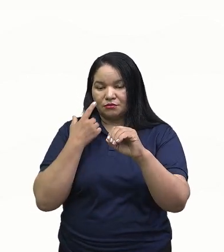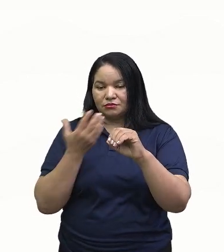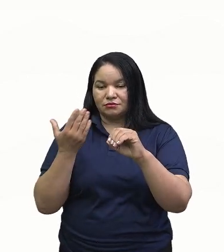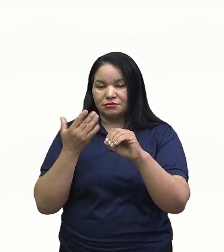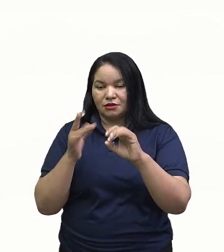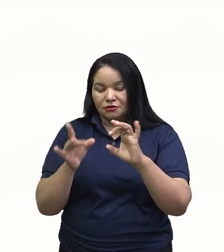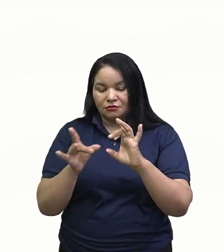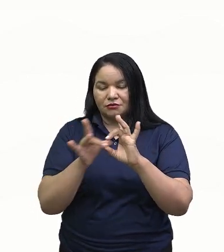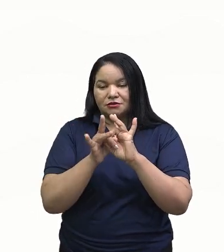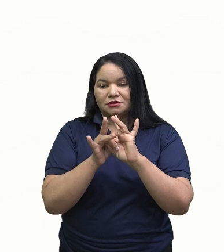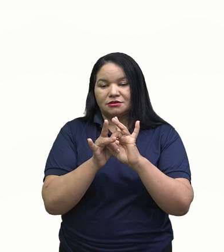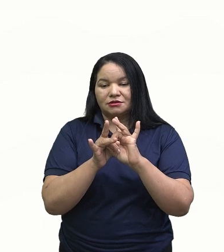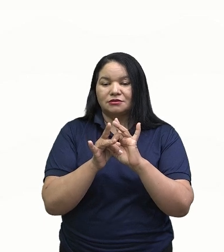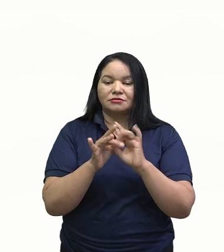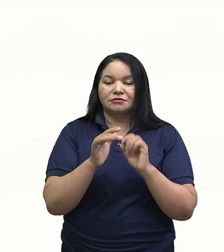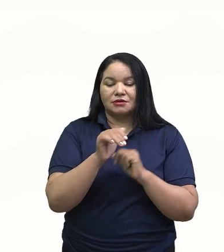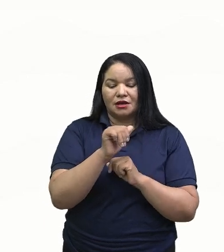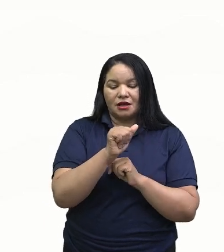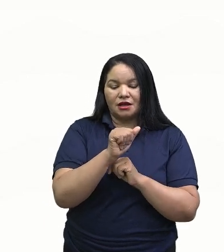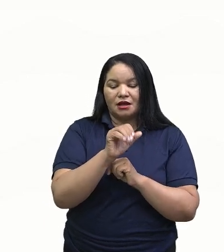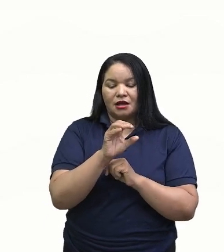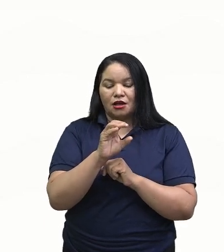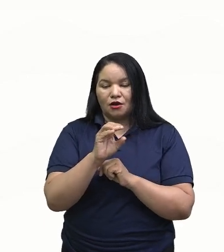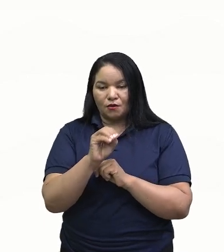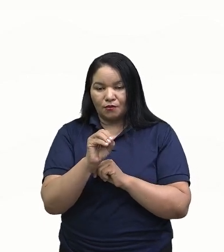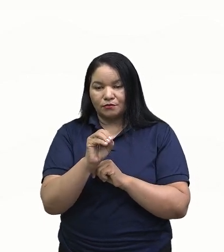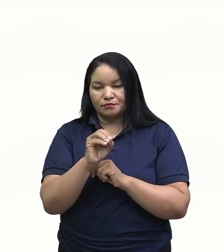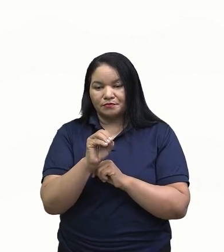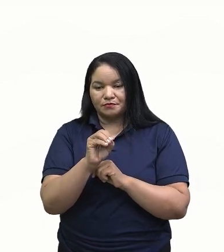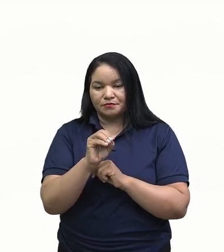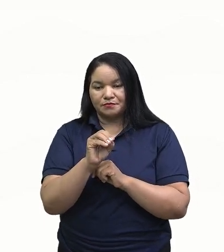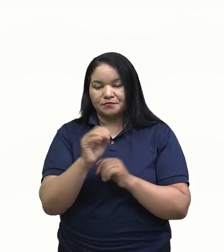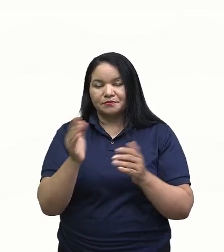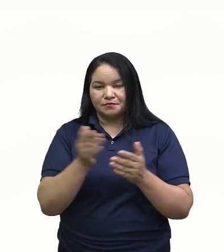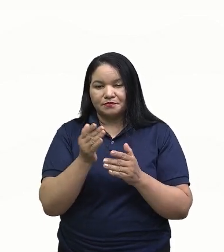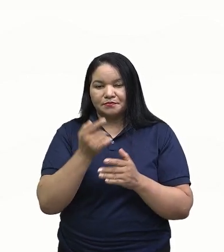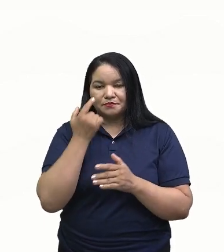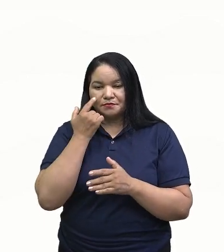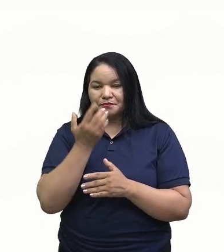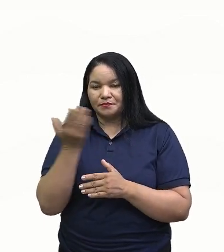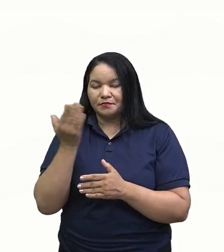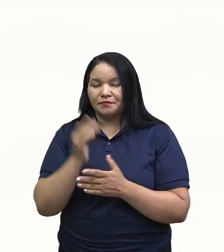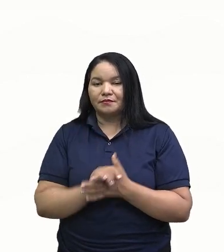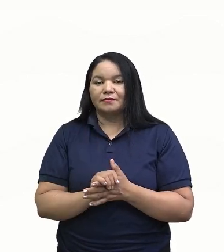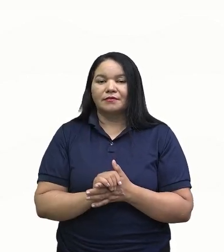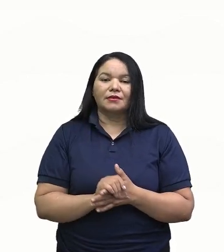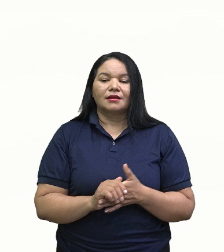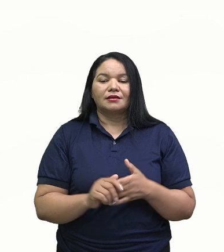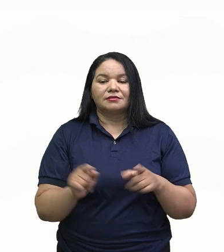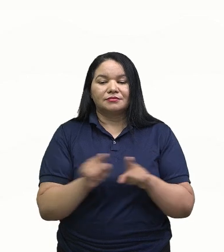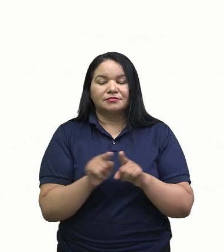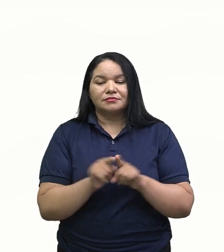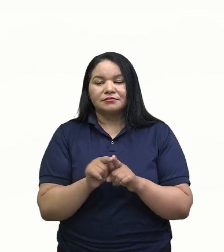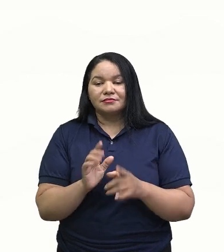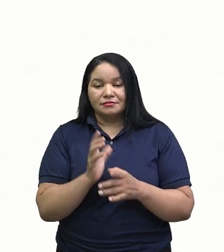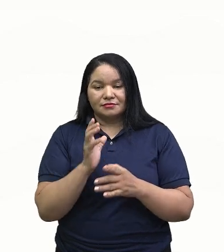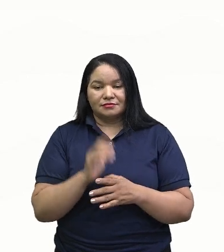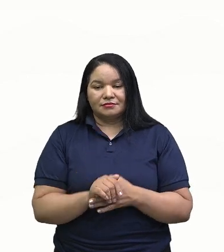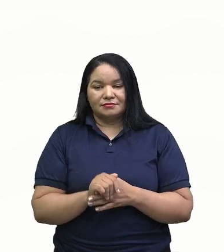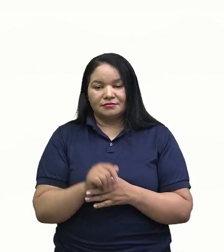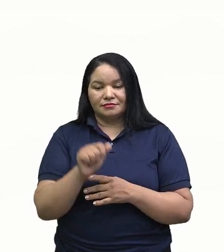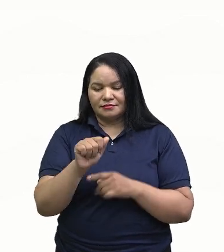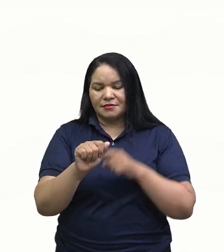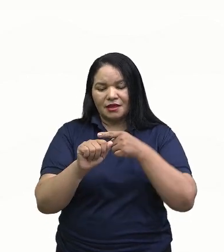dois, formou ao. Aqui, no caso, eu trouxe para vocês verem que não aconteceu a crase